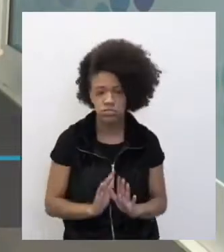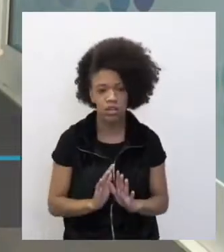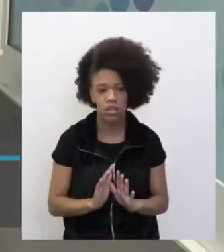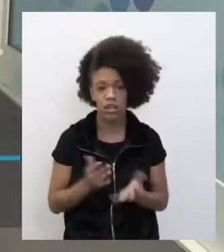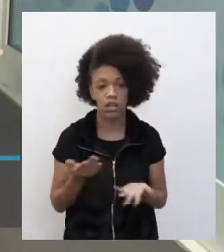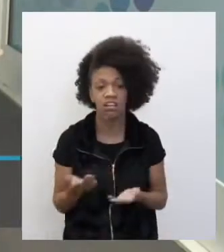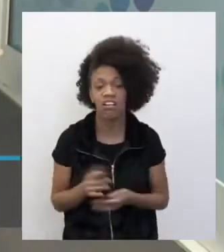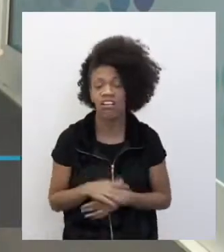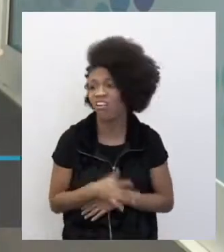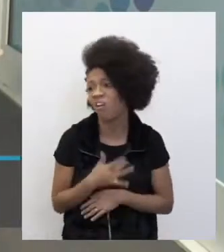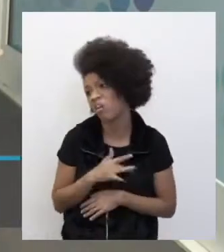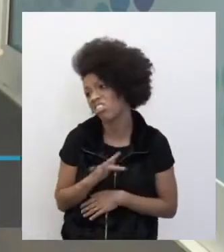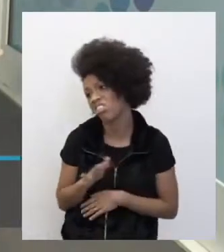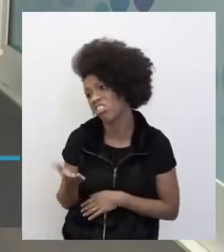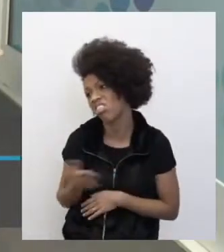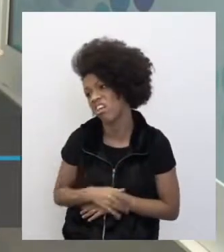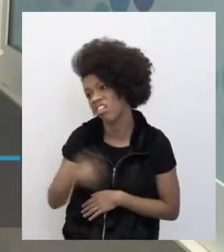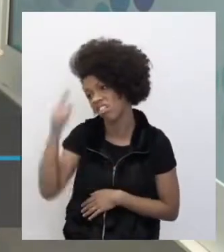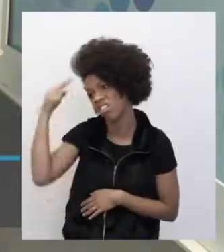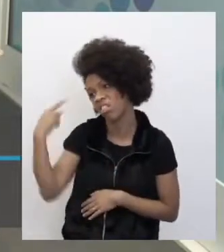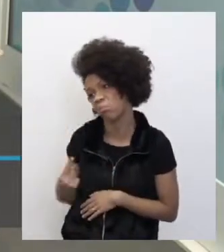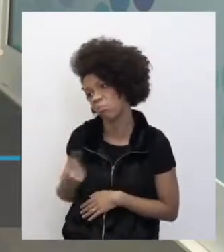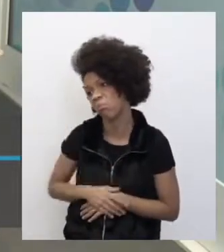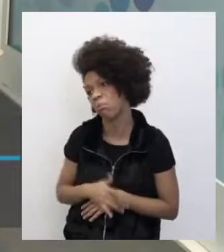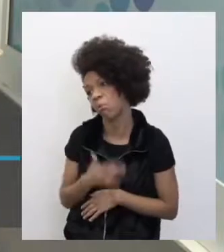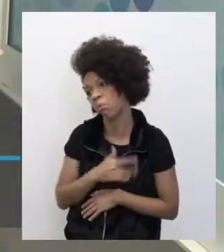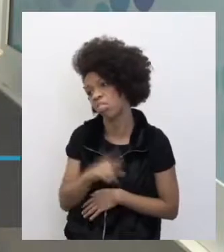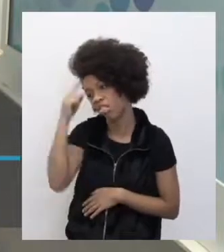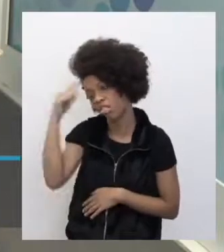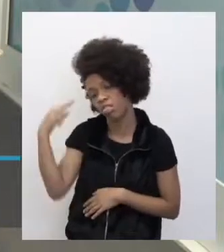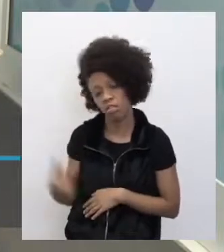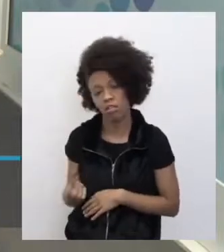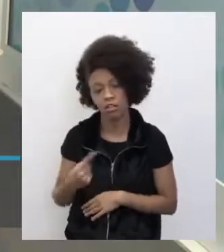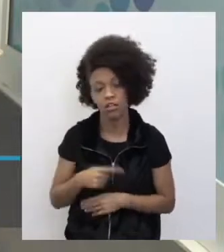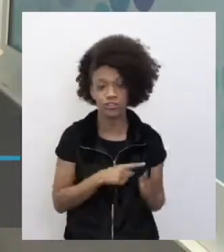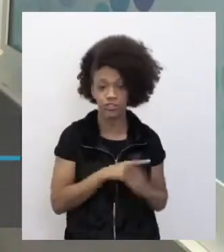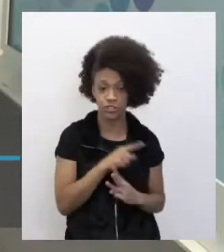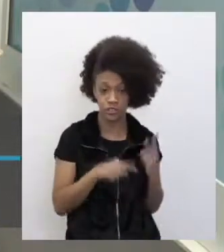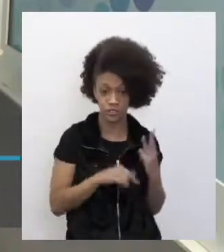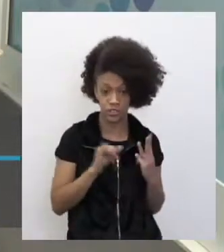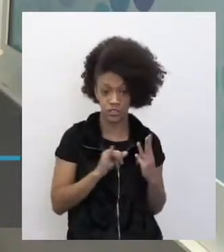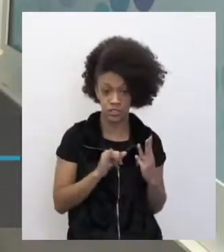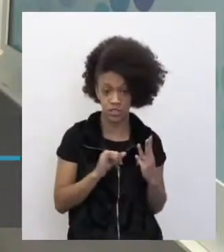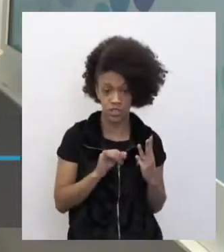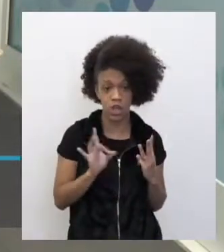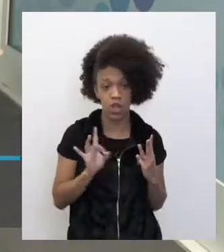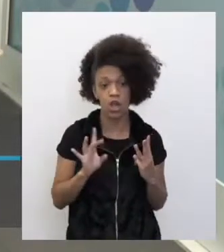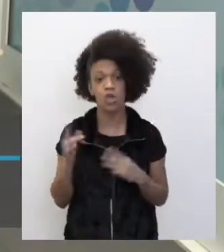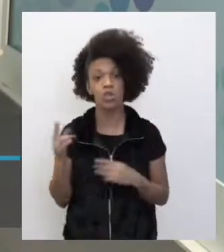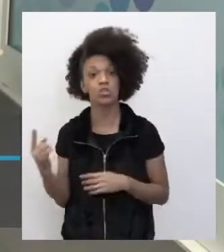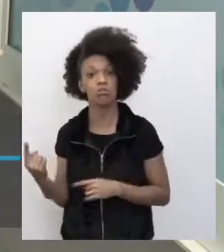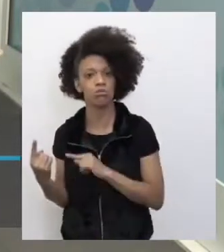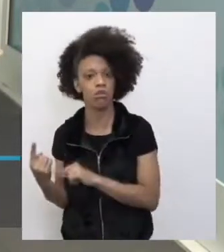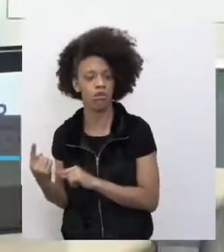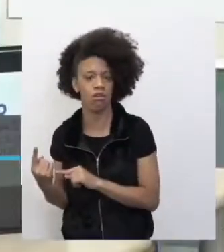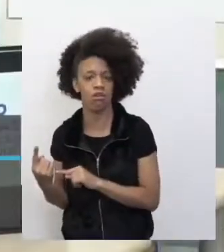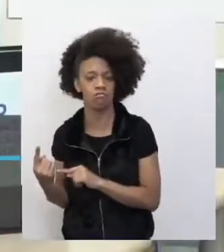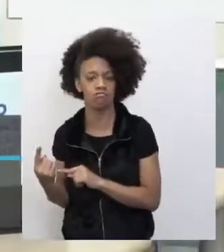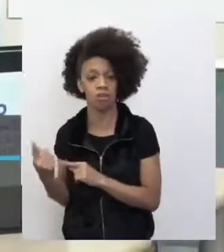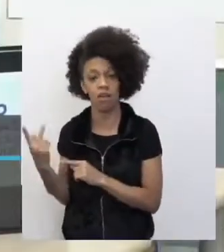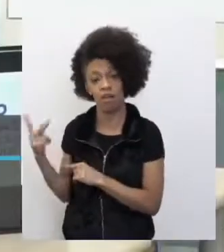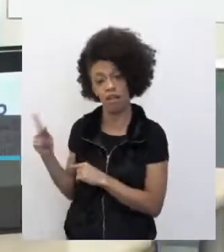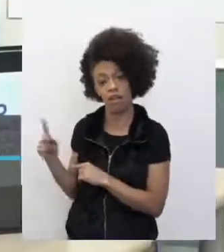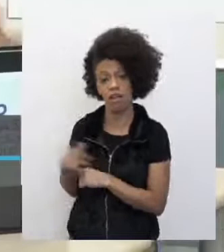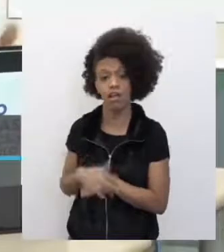ouvia. Coitada da Mônica, coitada, coitada. De 3 irmãos que éramos, só eu ouvia isso. Era sempre